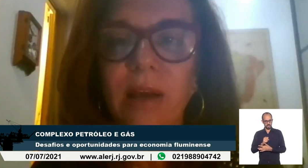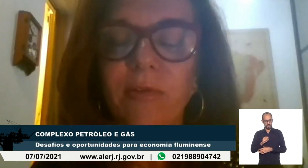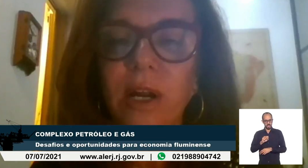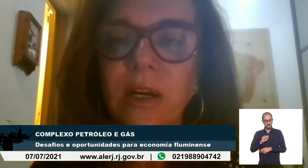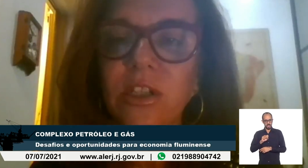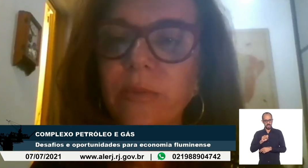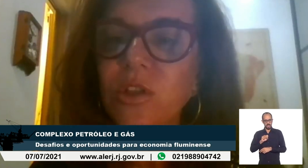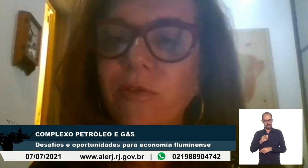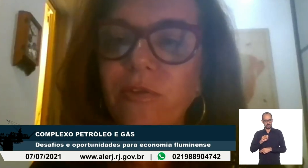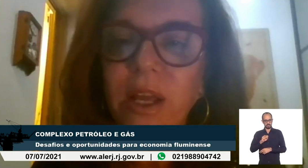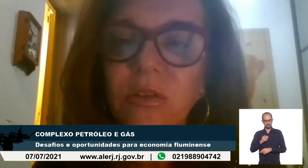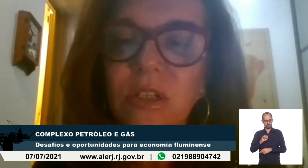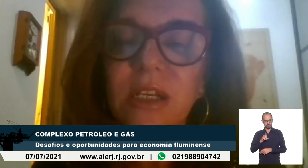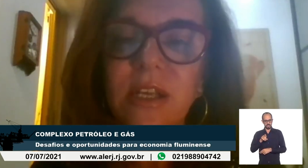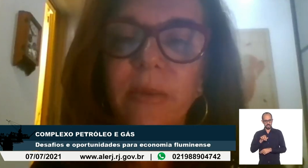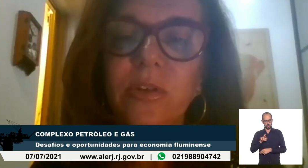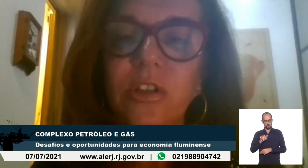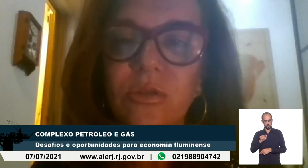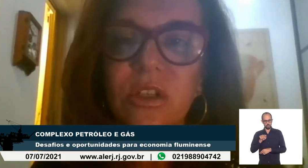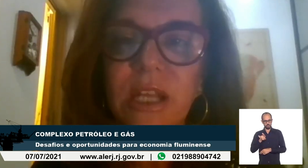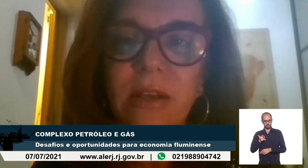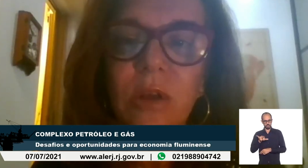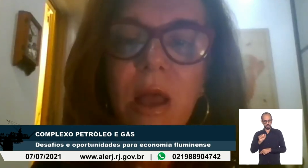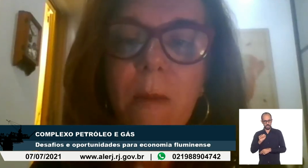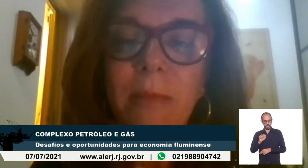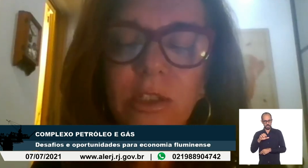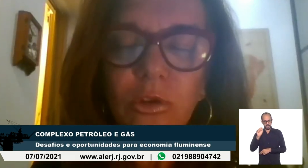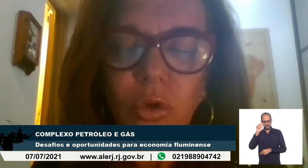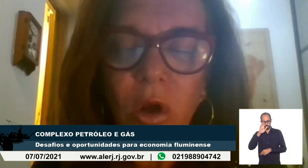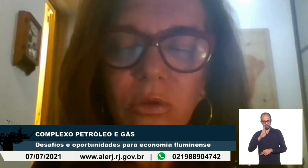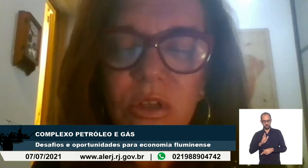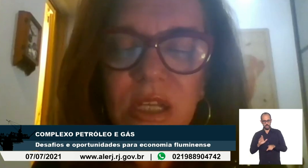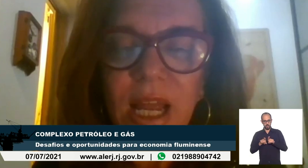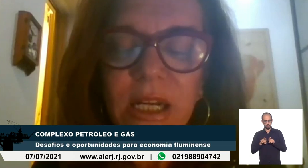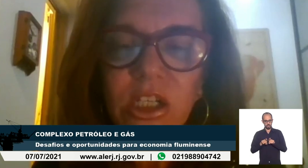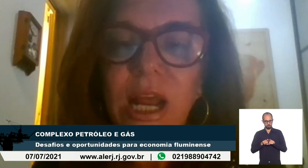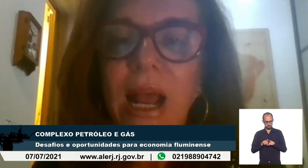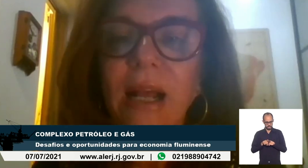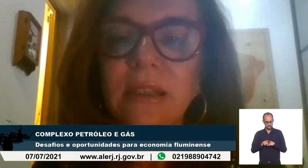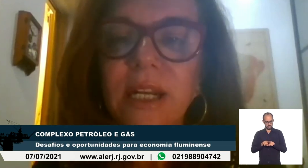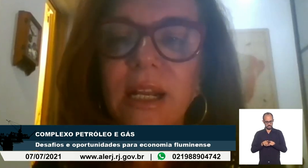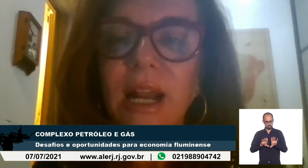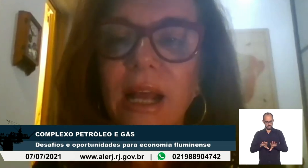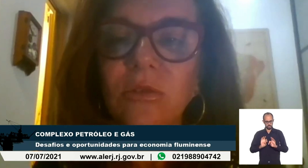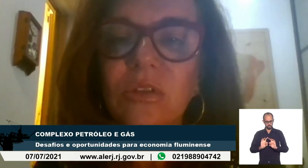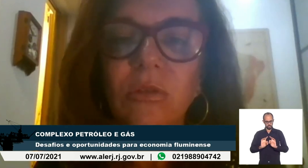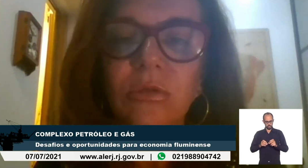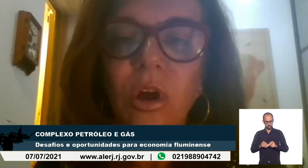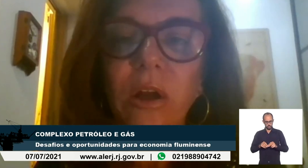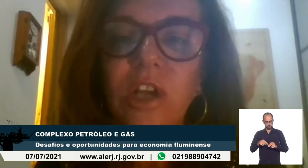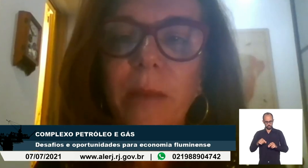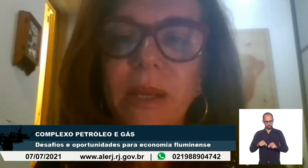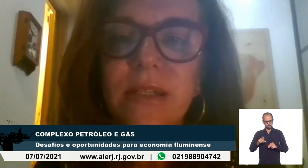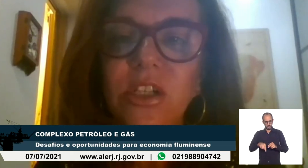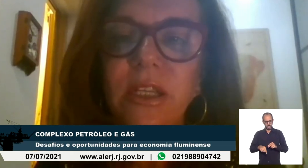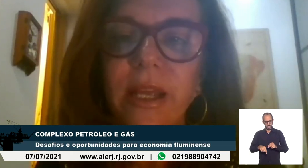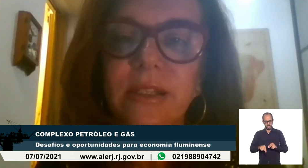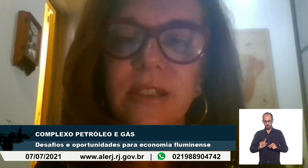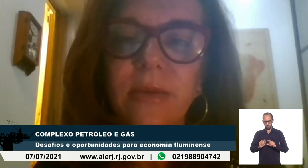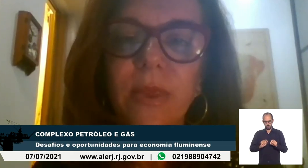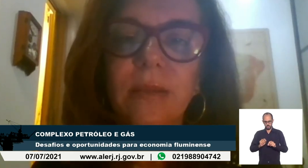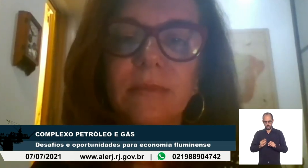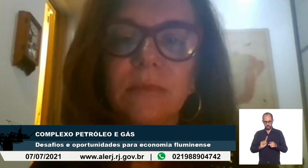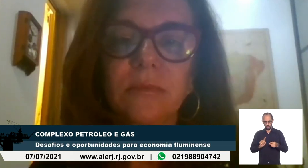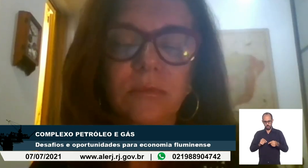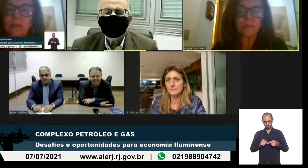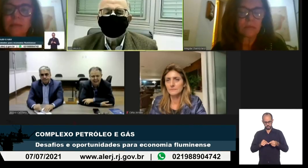por aí afora, nós temos diversos exemplos de sucesso, mas todos eles atrelados ao norte, à